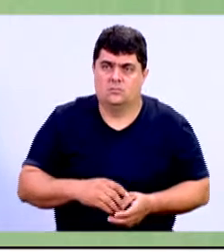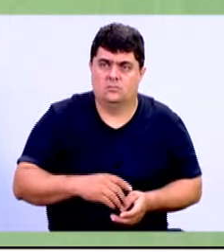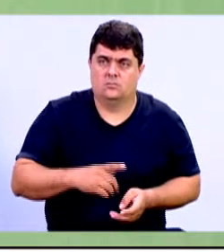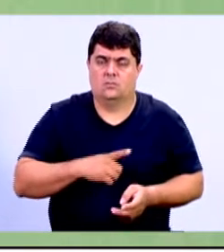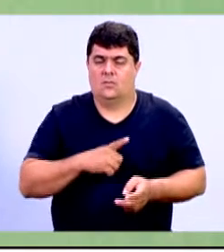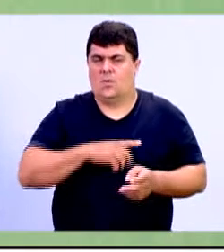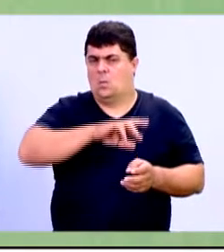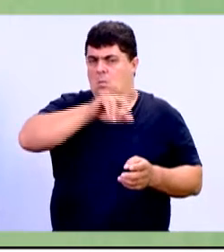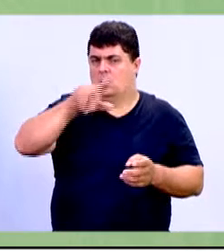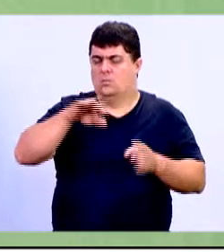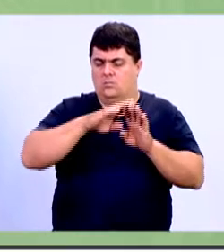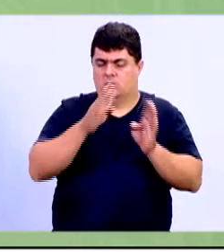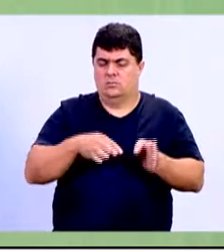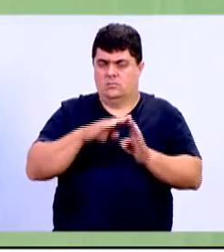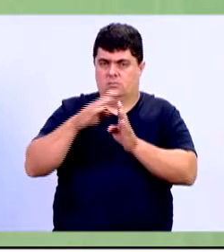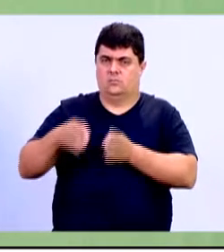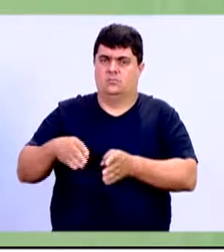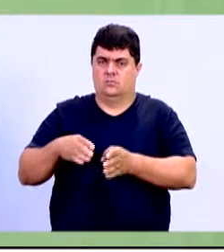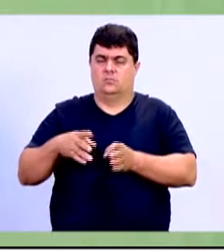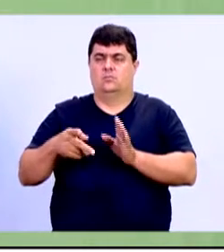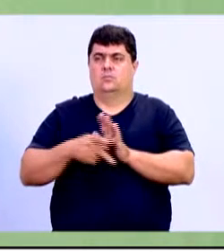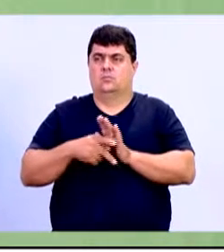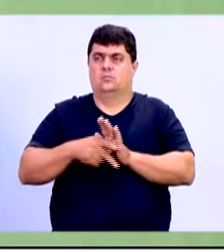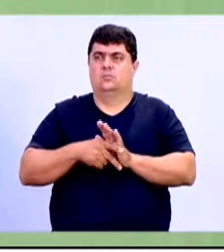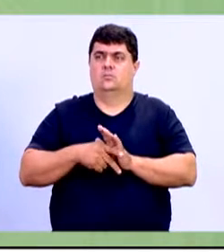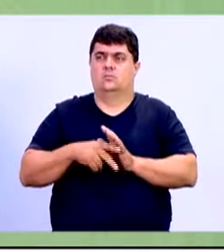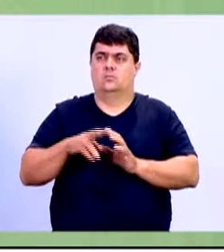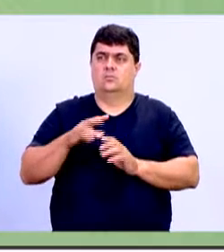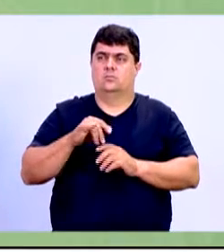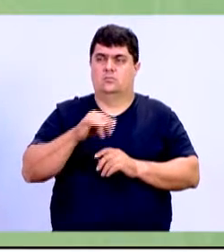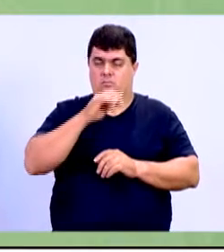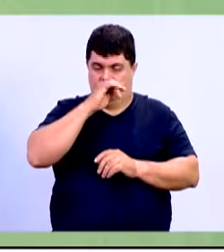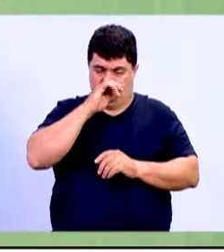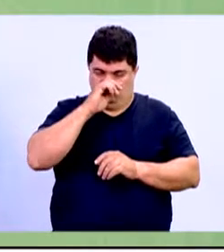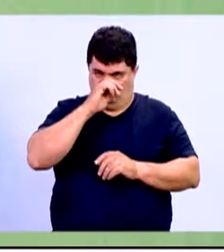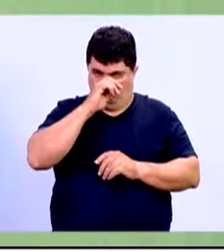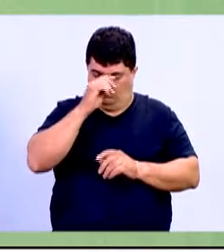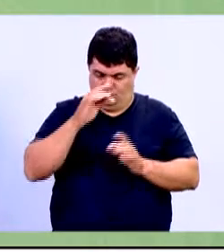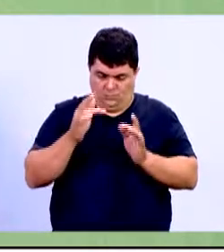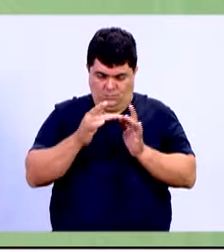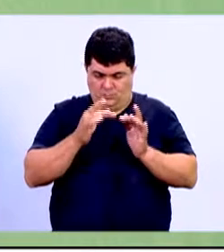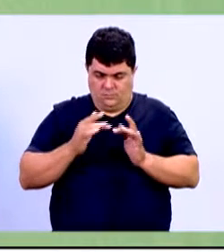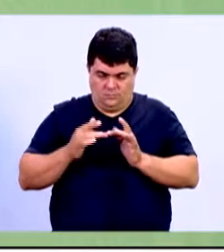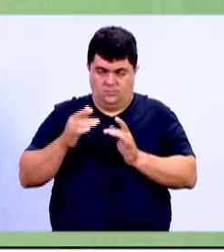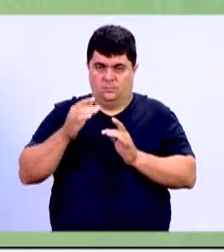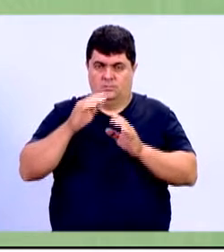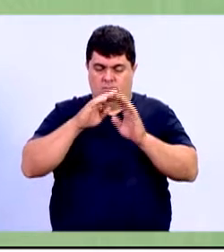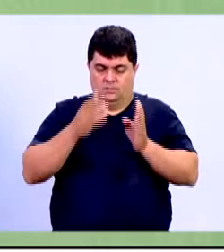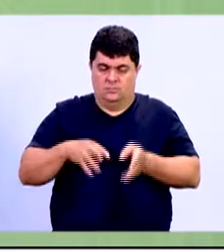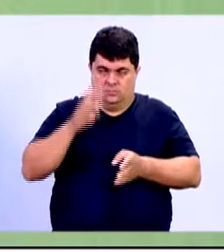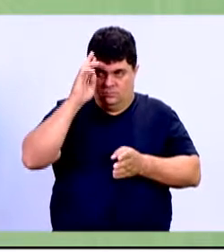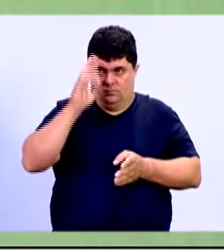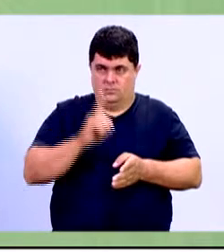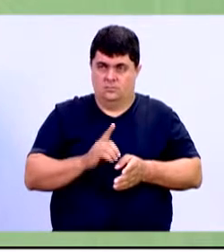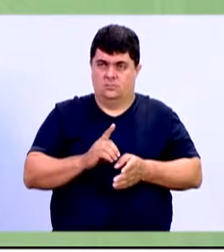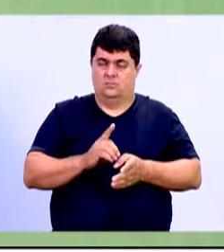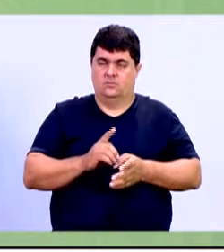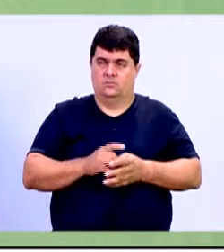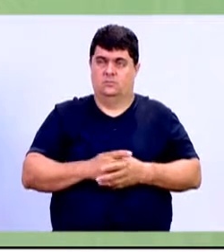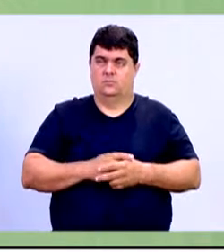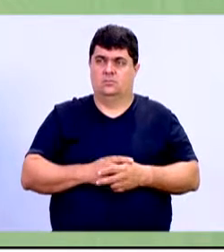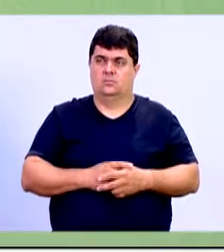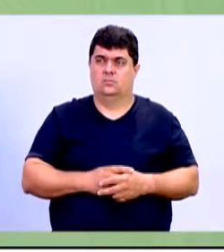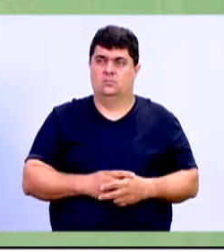várias máquinas desktop, e aí elas se comunicam com o servidor, tá? E aí